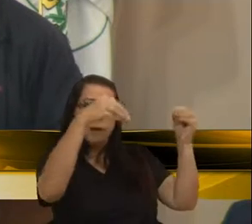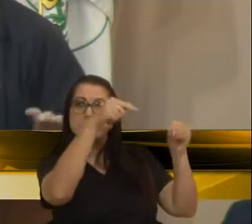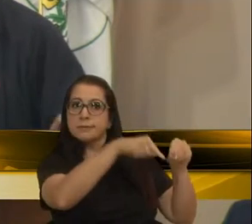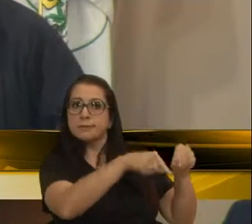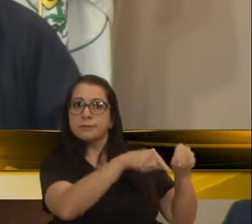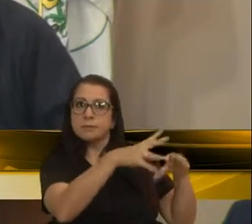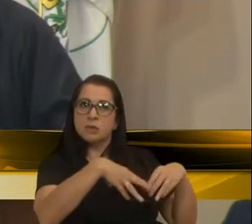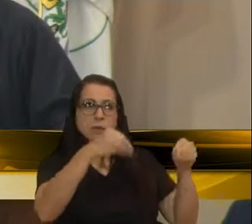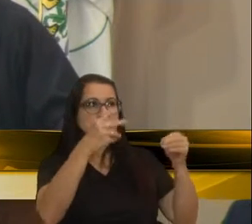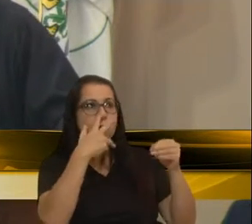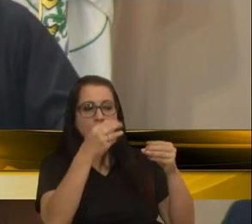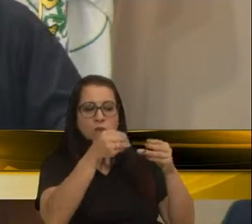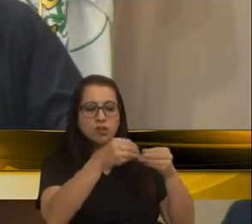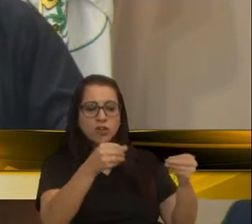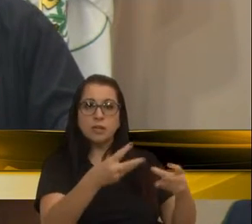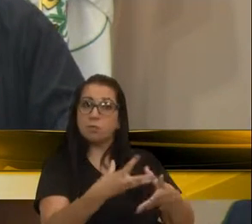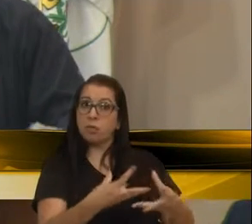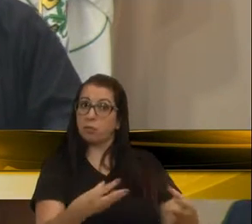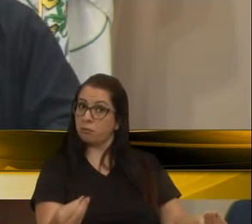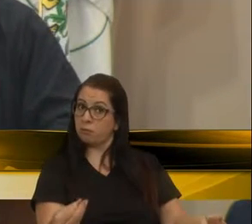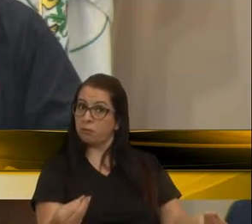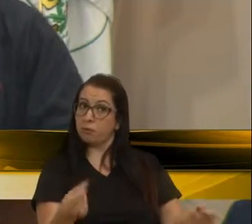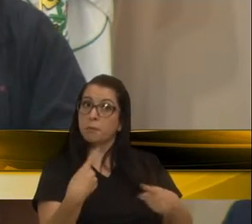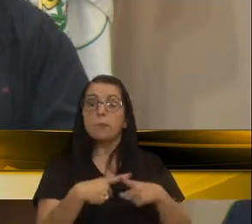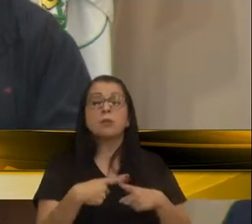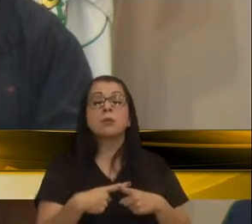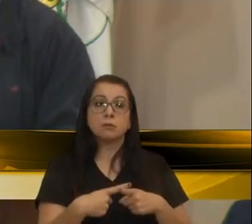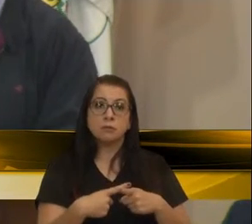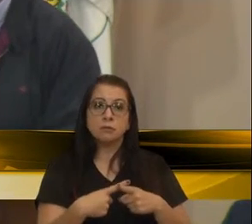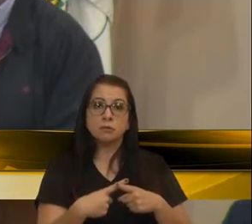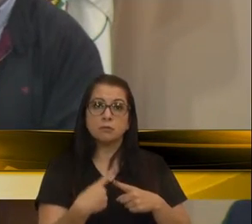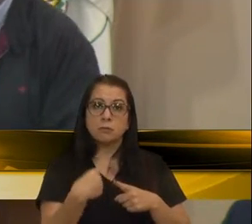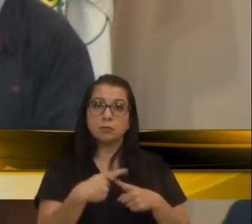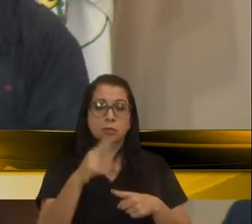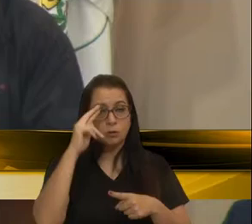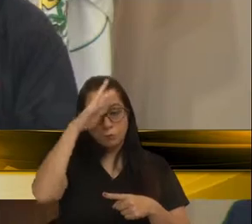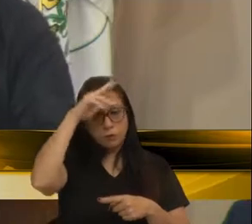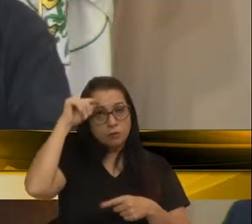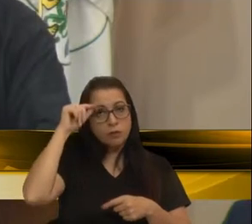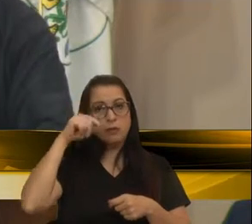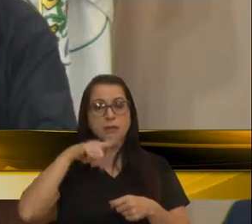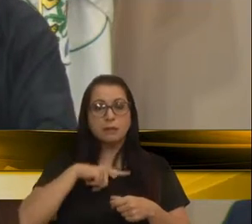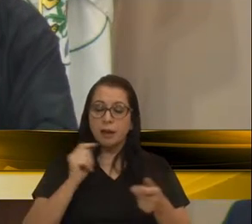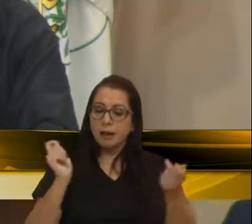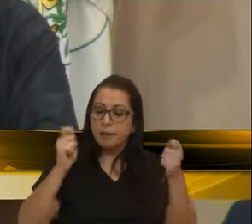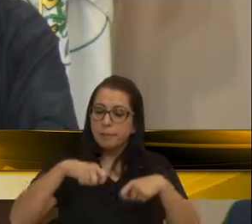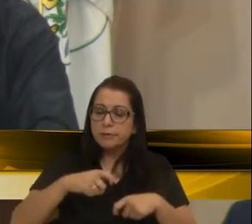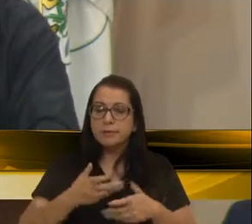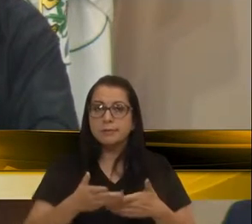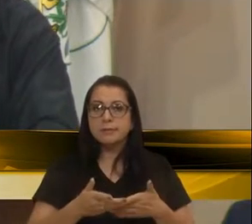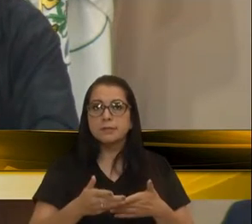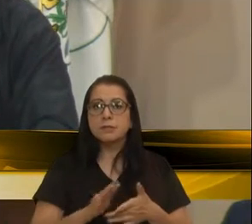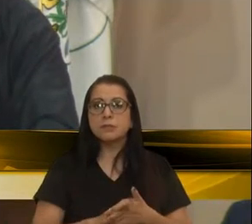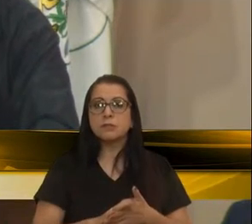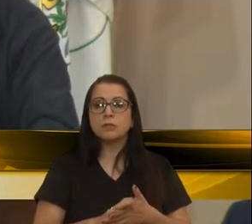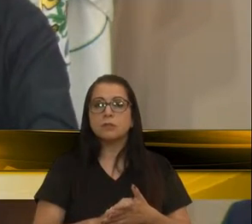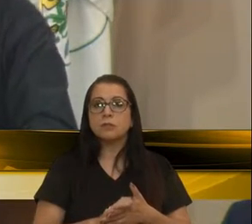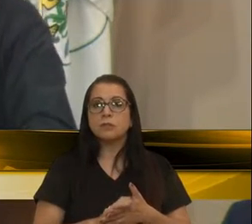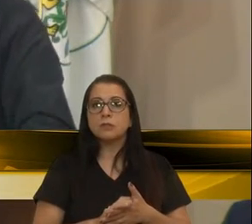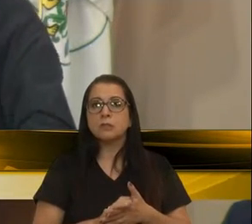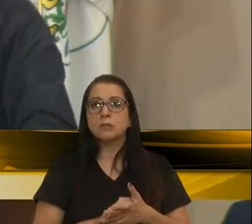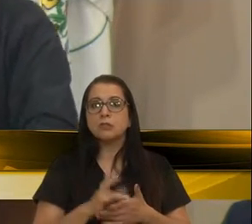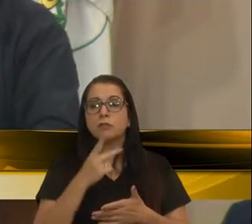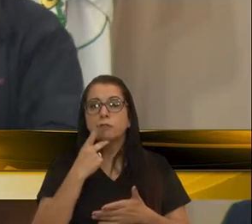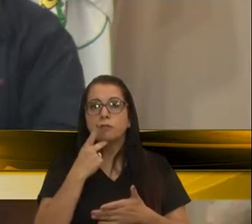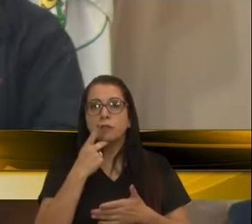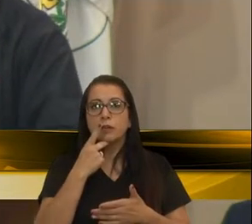um castelo de areia. Por quê? Porque um prefeito deve ter a capacidade de, antes de se